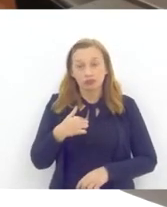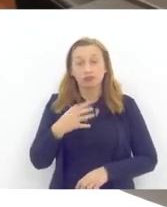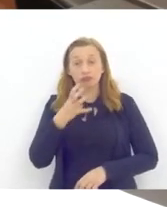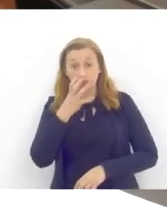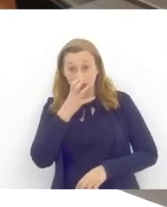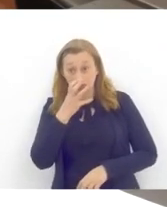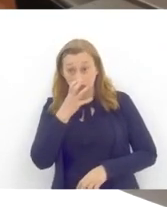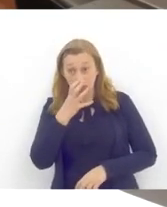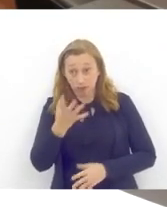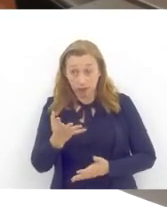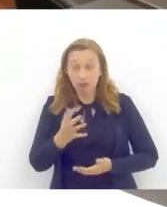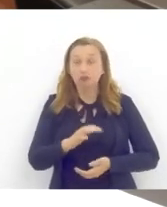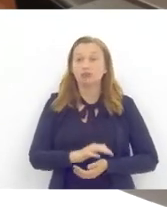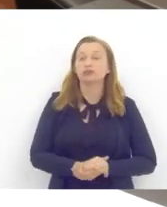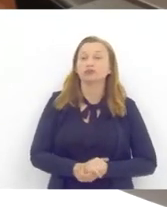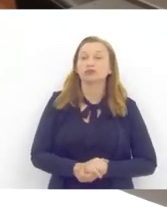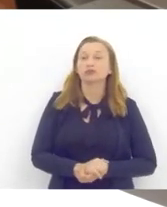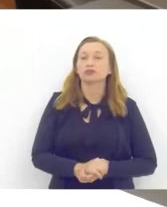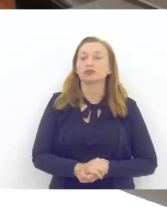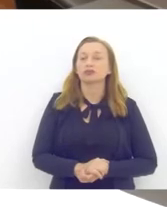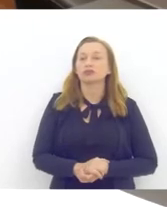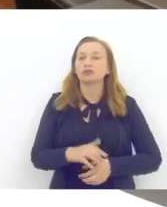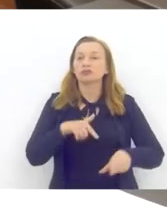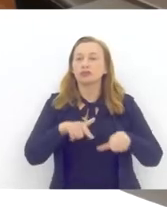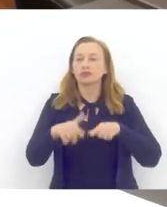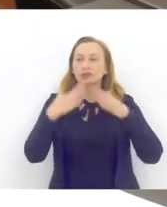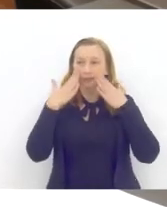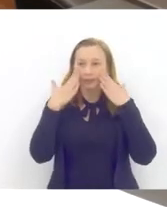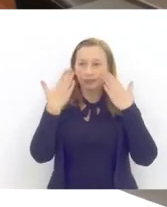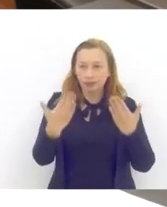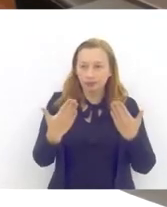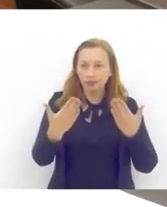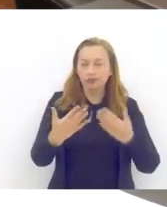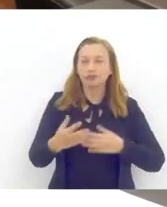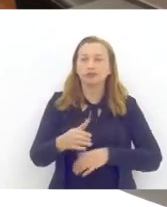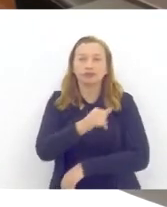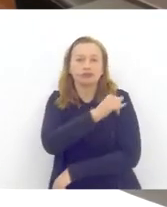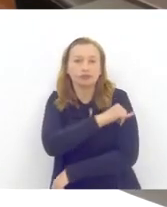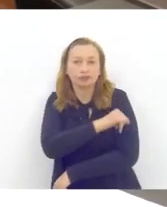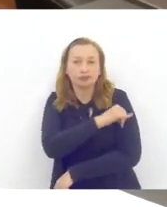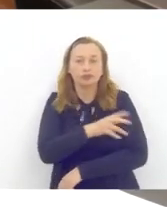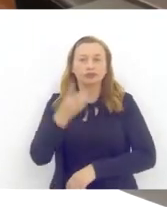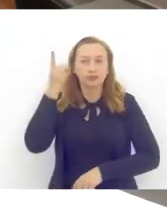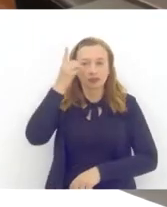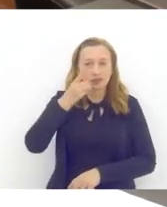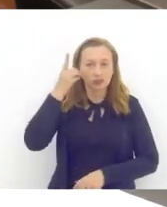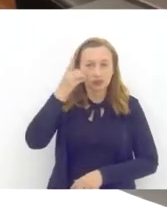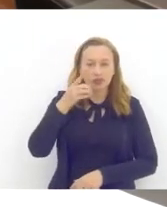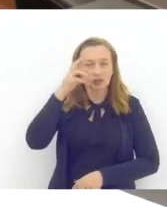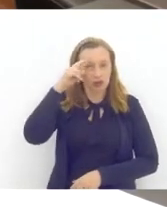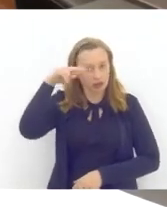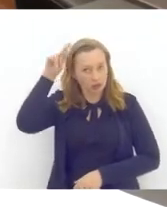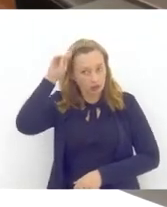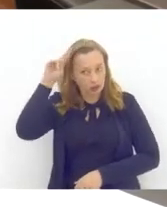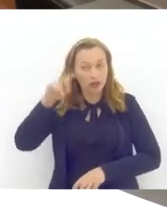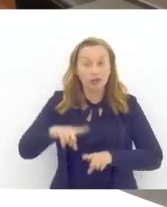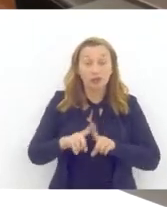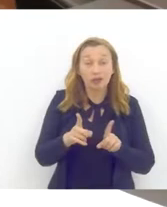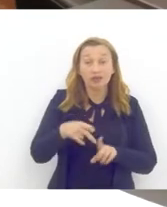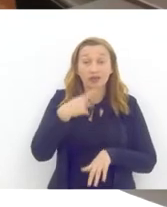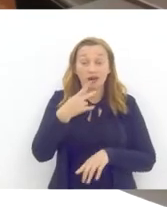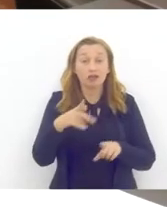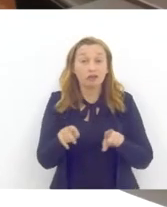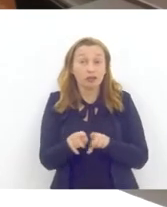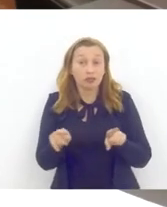impressionada com o trabalho apresentado pelo Rio de Janeiro, pelo deputado Renan Ferreirinha, mas dizer